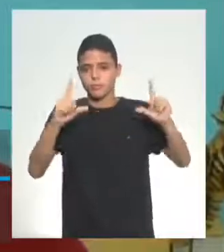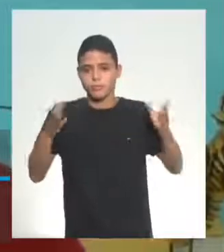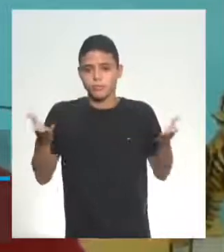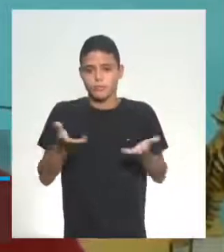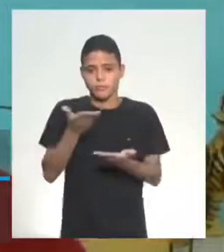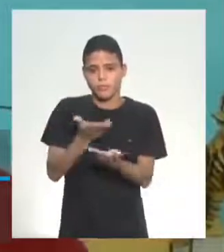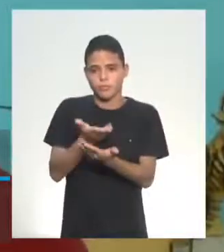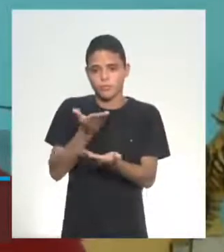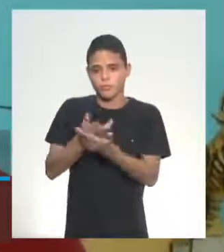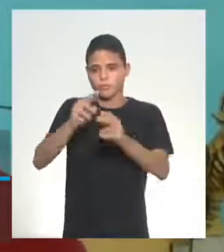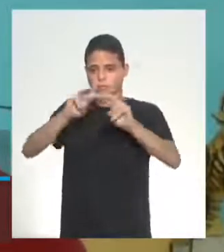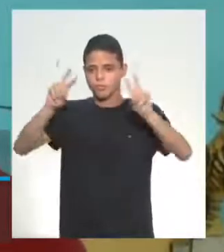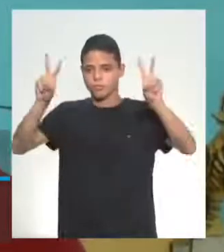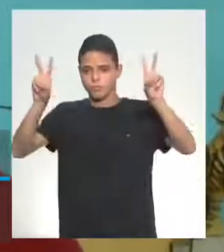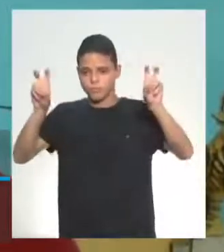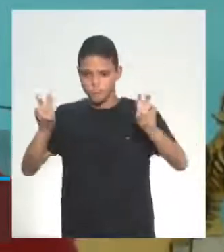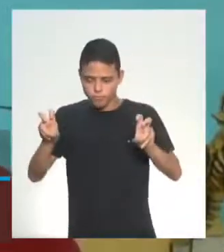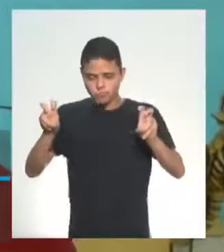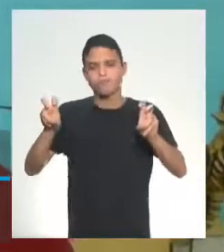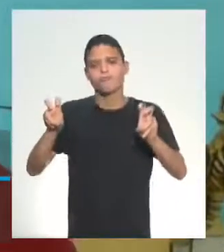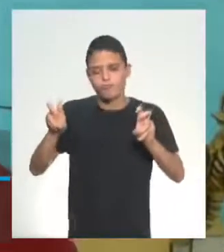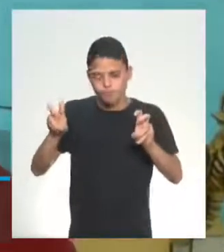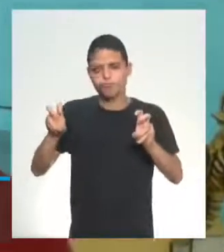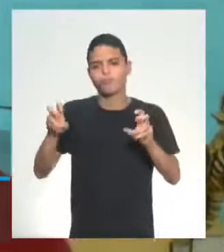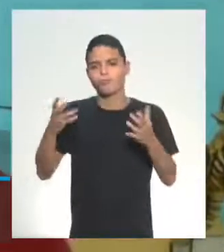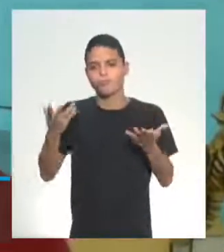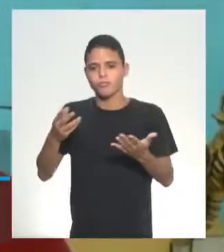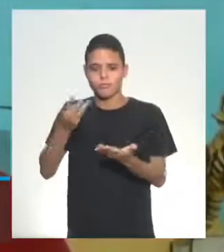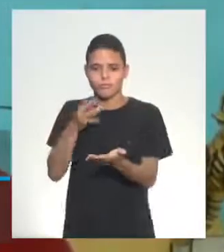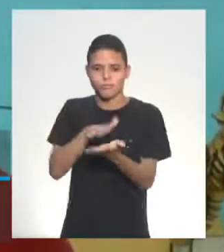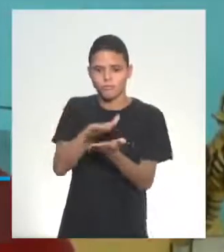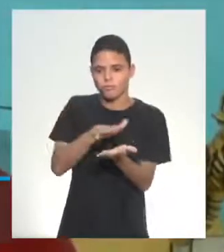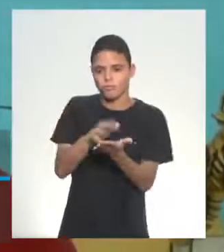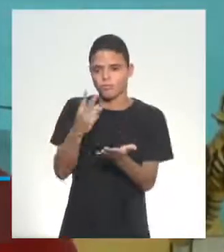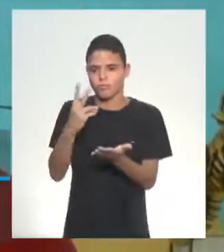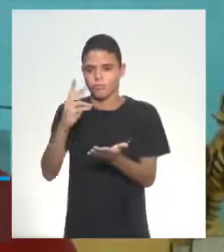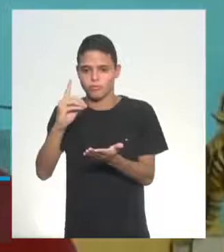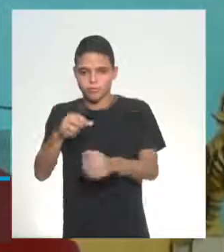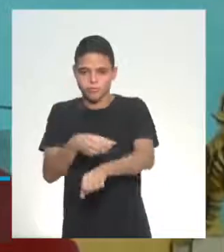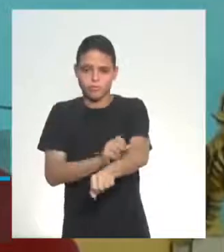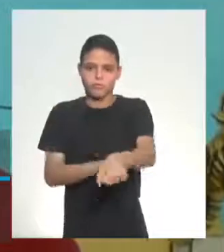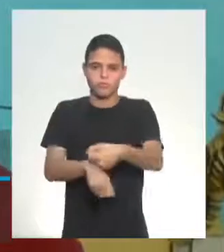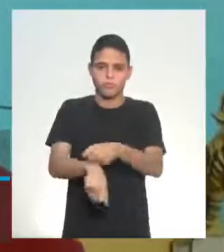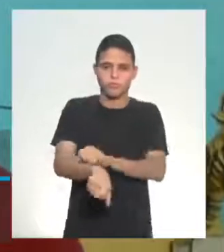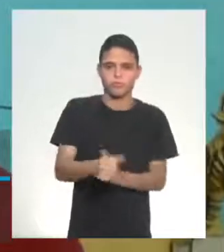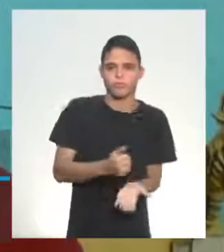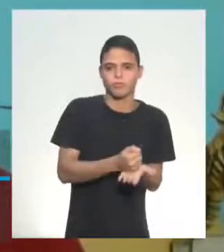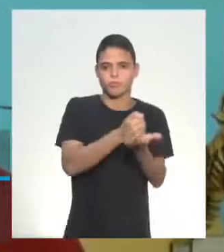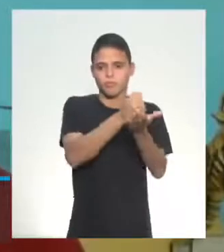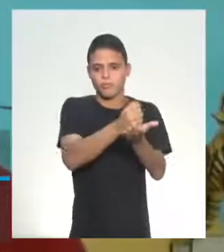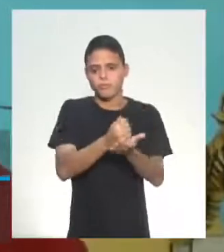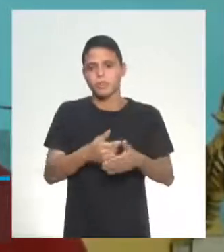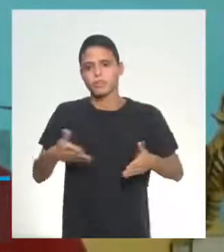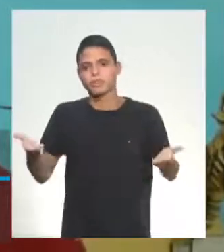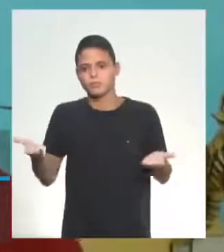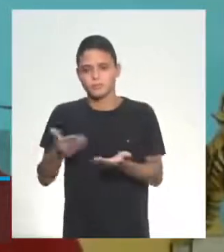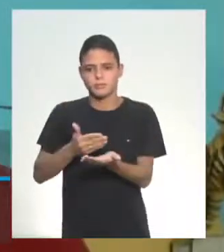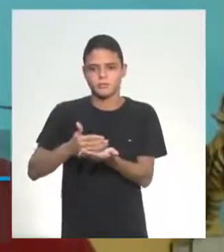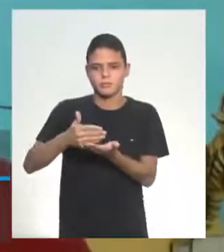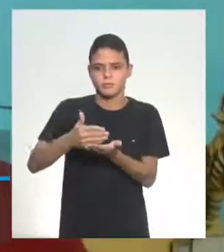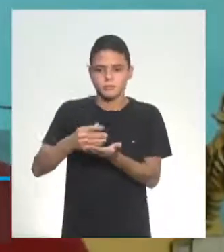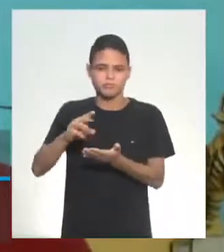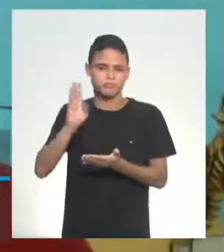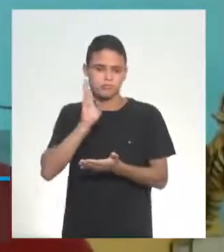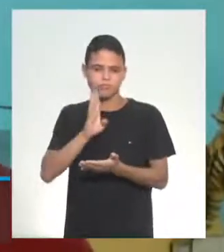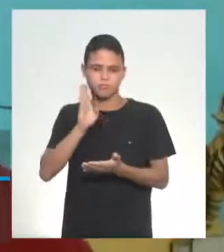é 3D e Mão na Massa, eu chipo. Tá? Tem muita coisa legal aí pela frente ainda, então não saia daí. Professor